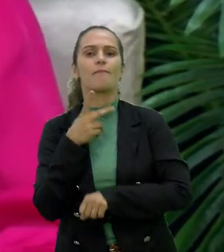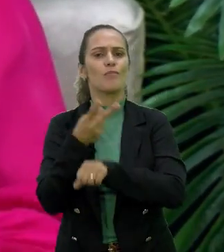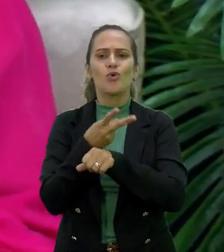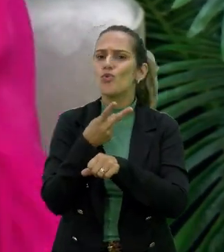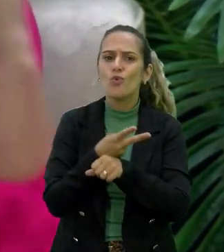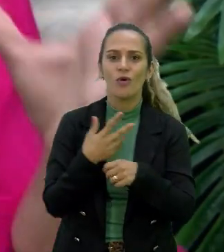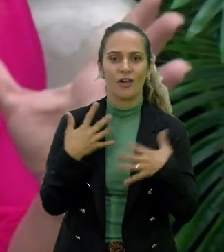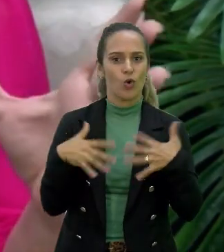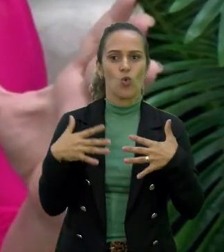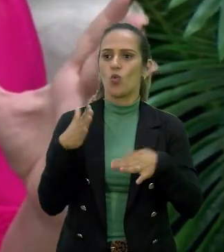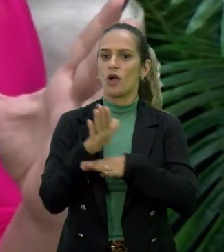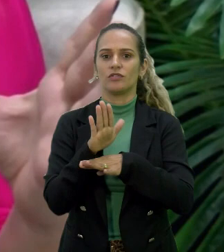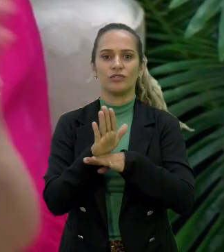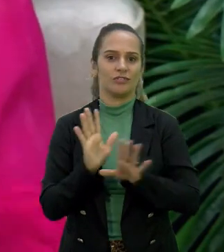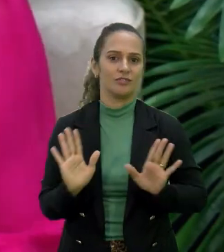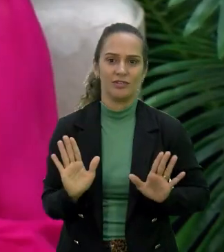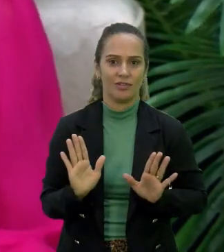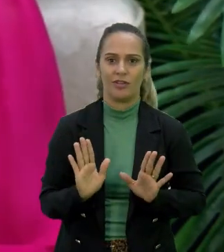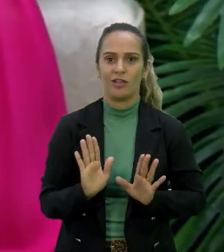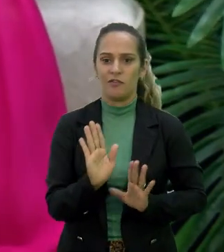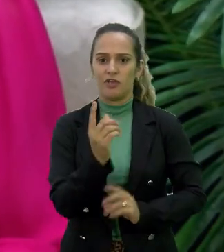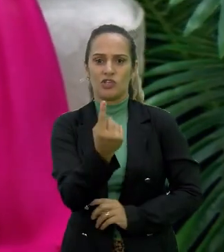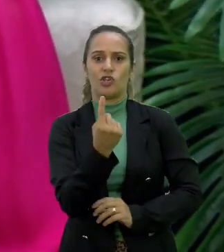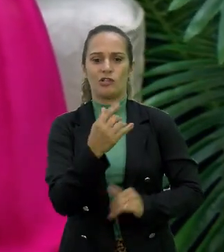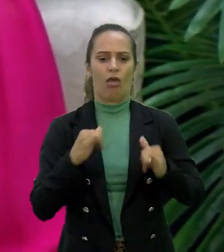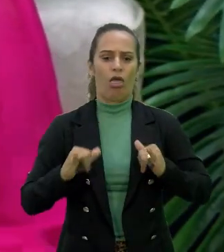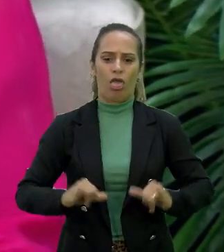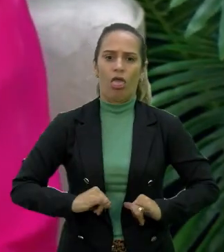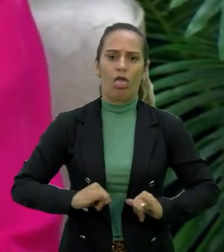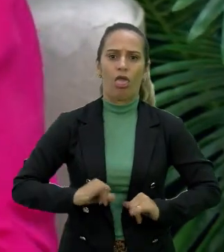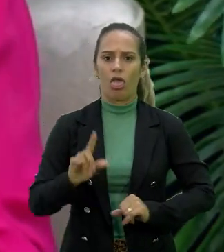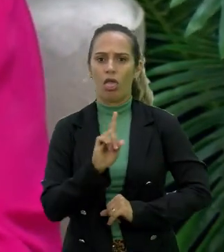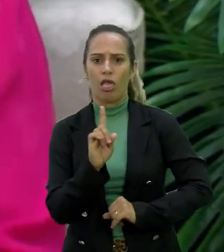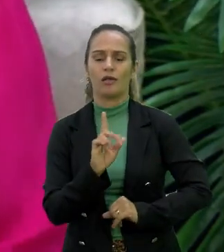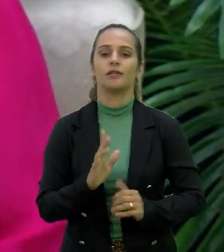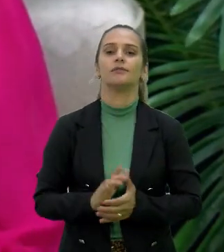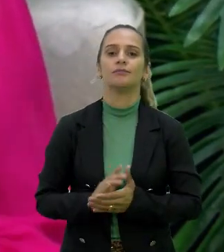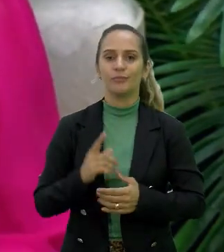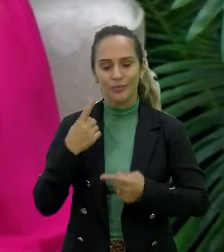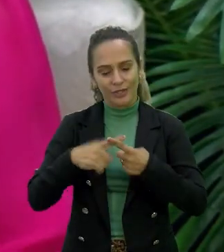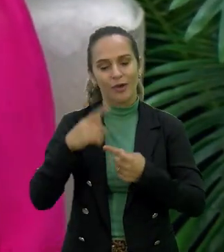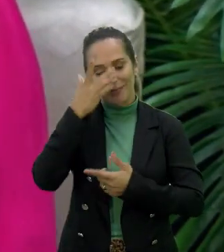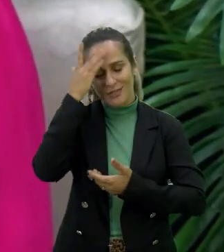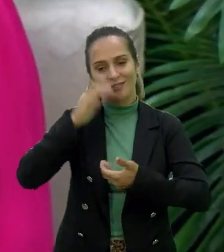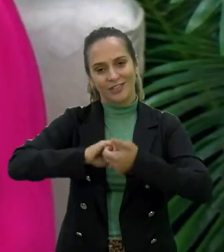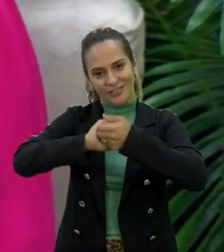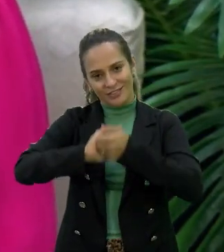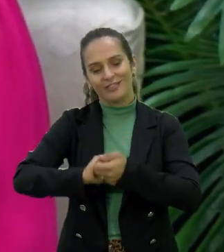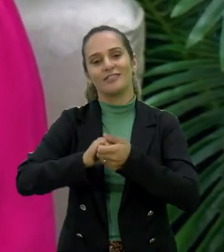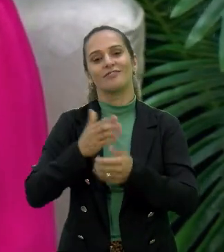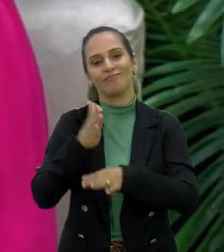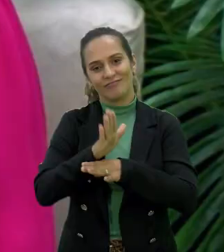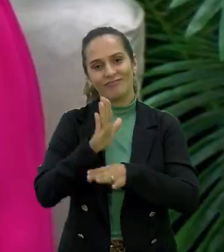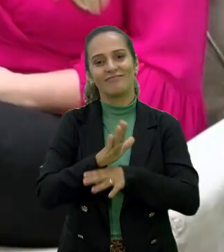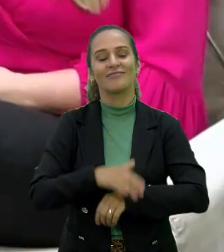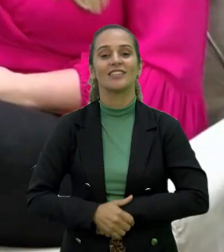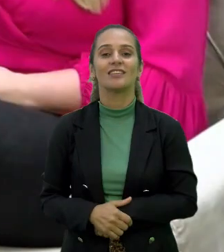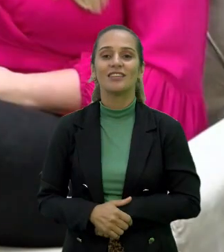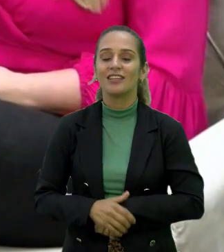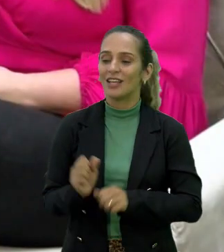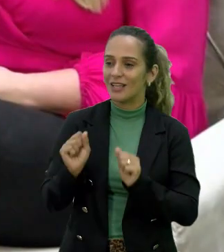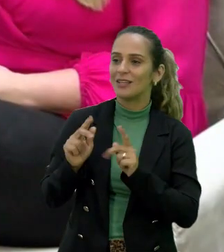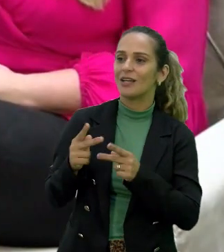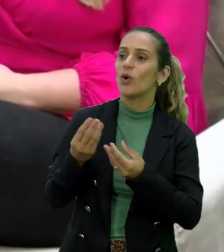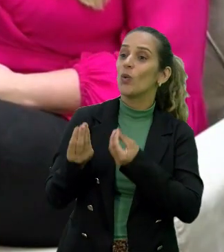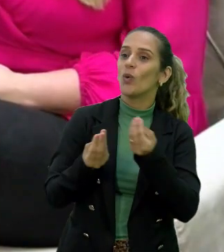procura alguém não fica sofrendo sozinha porque alguém da mão e vai te ajudar a sair dessa situação muito bem como